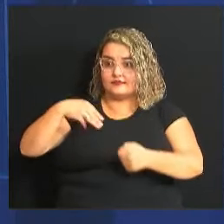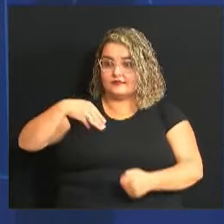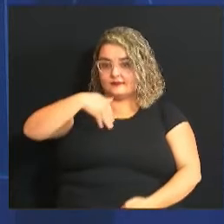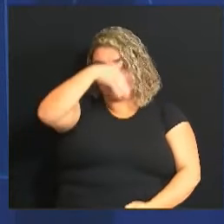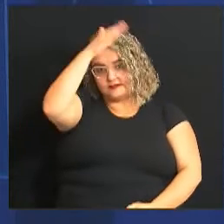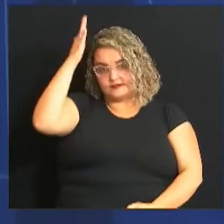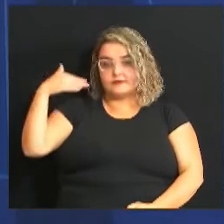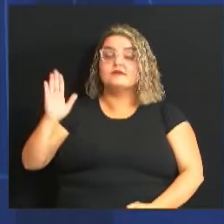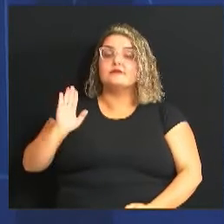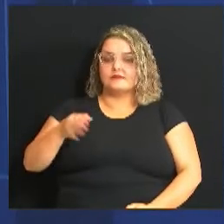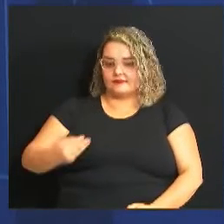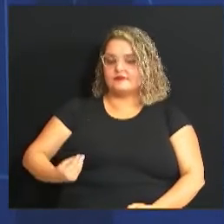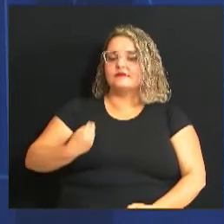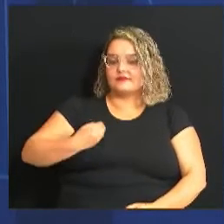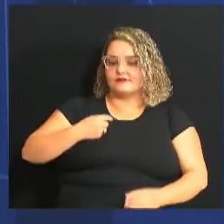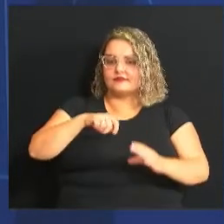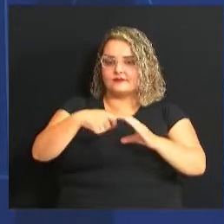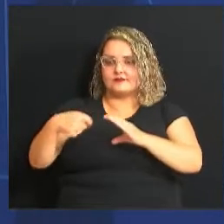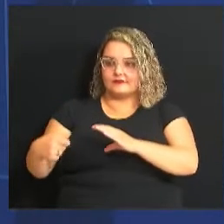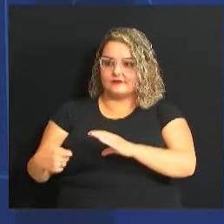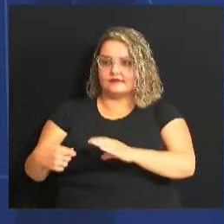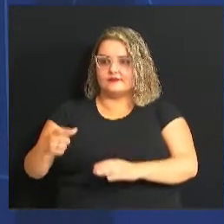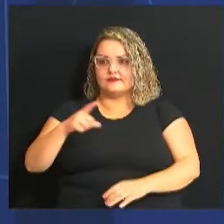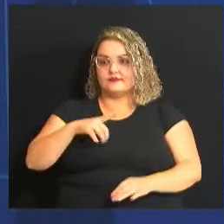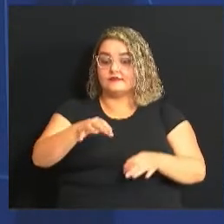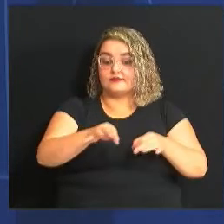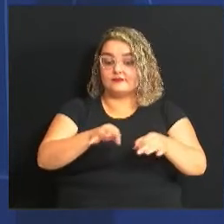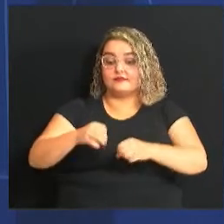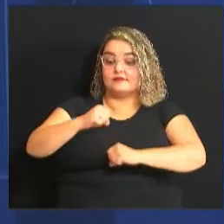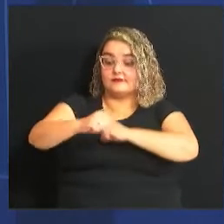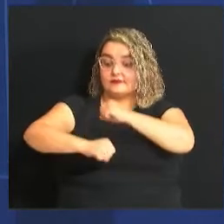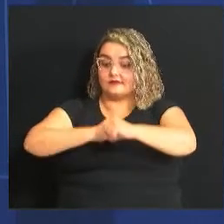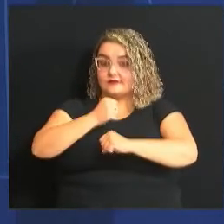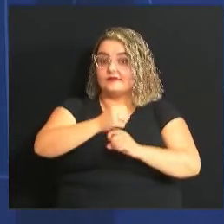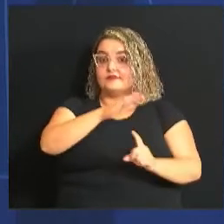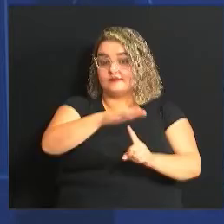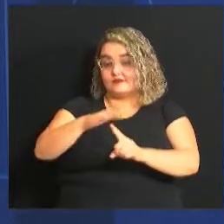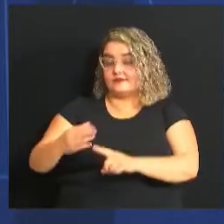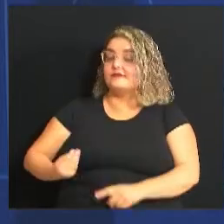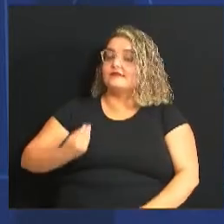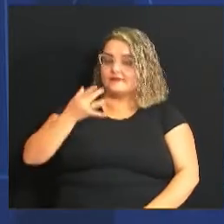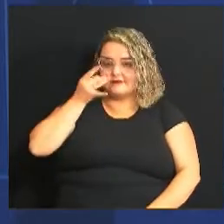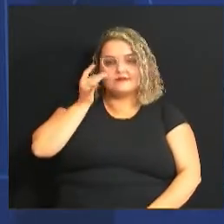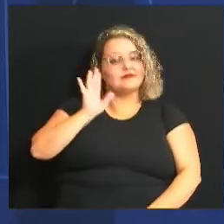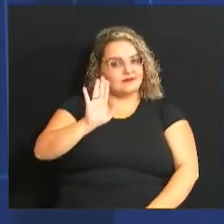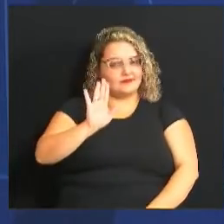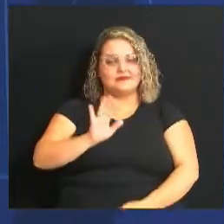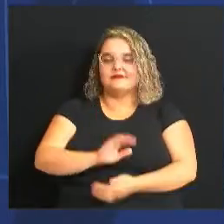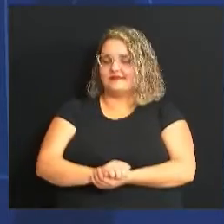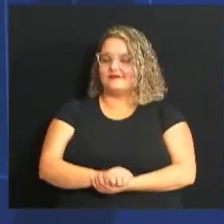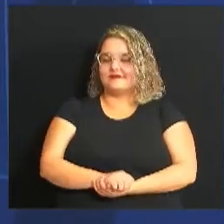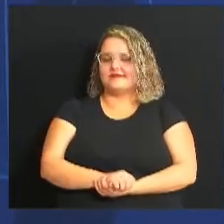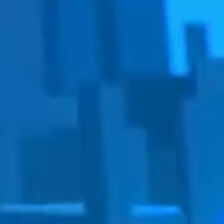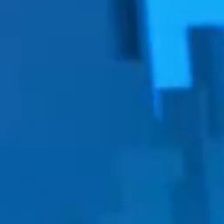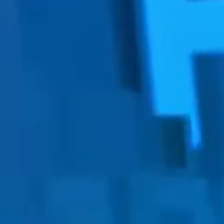já está aqui nos nossos estúdios. Tem o nosso quadro Giro Ambiental ao vivo, então não saia daí.